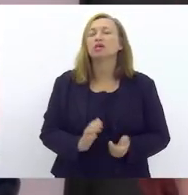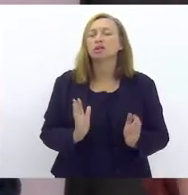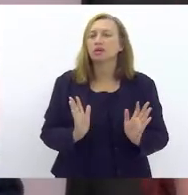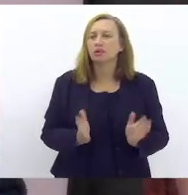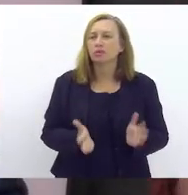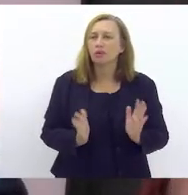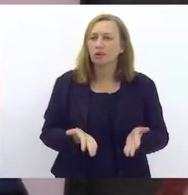agora,